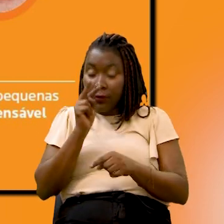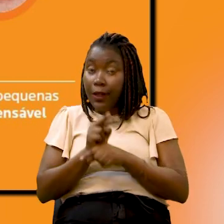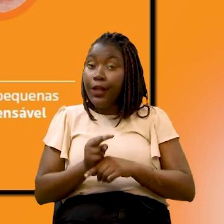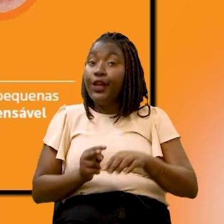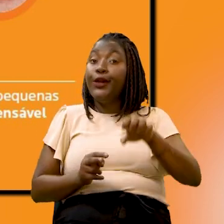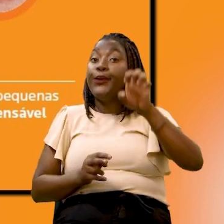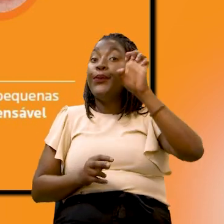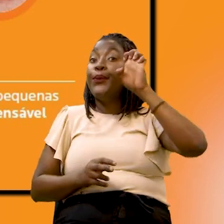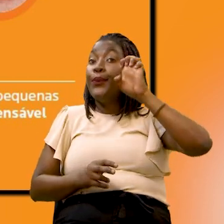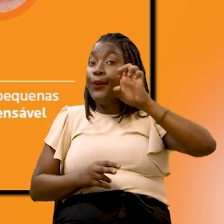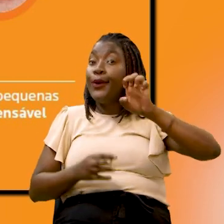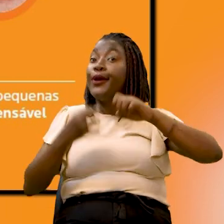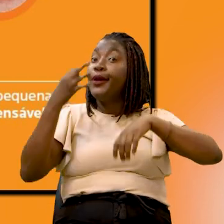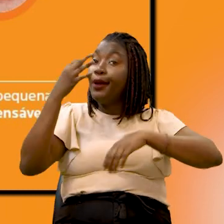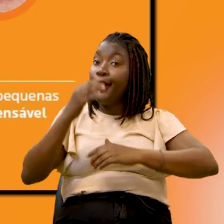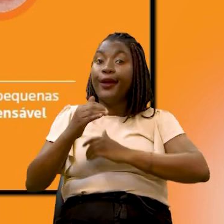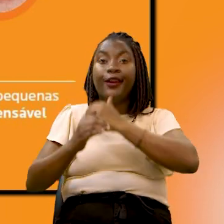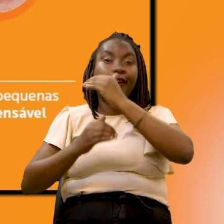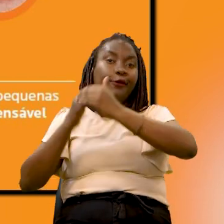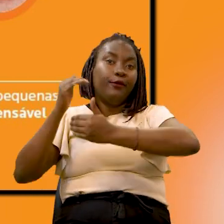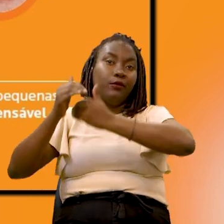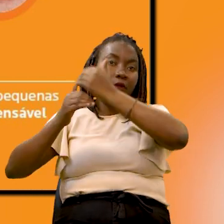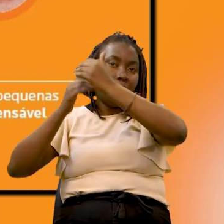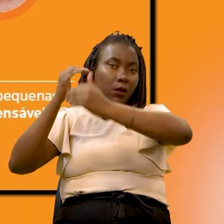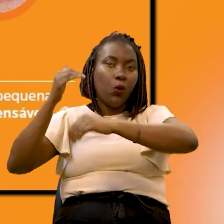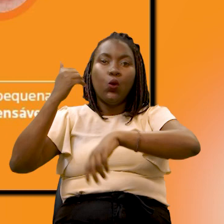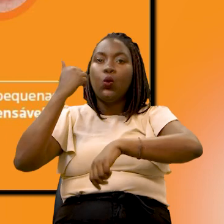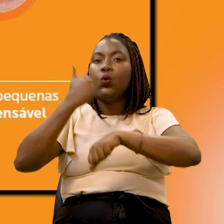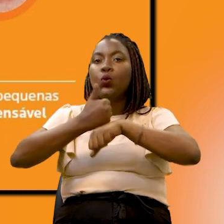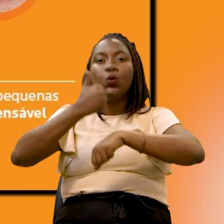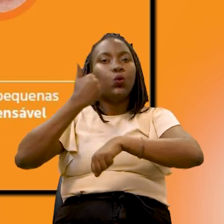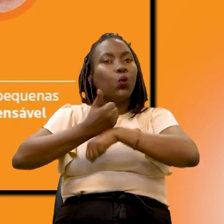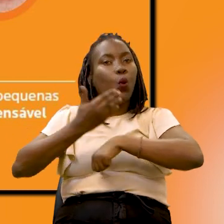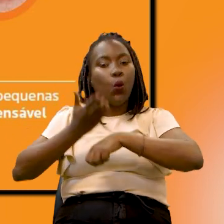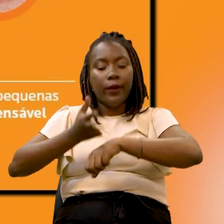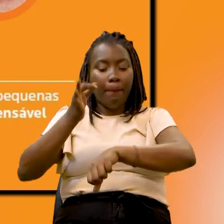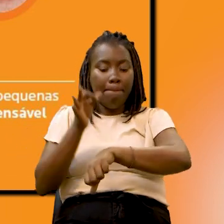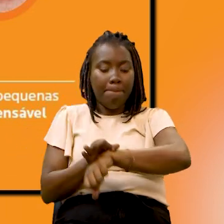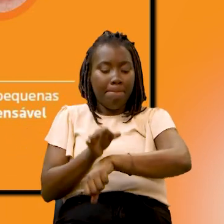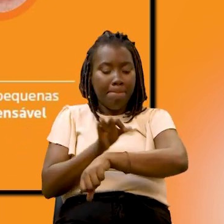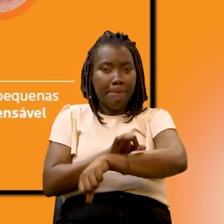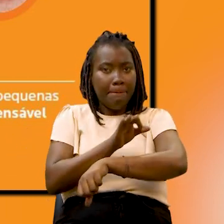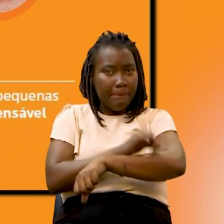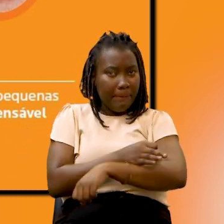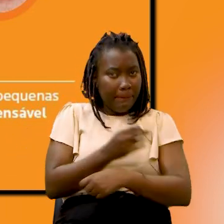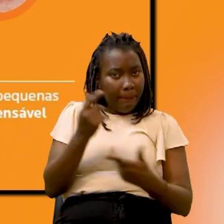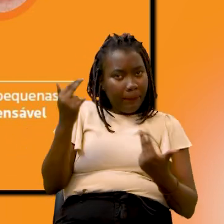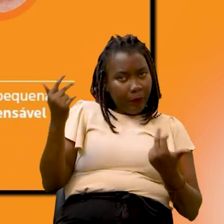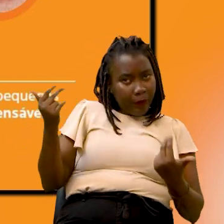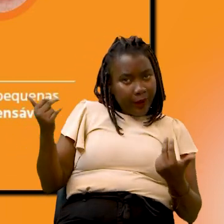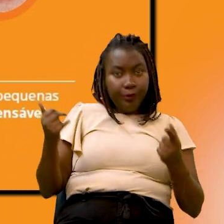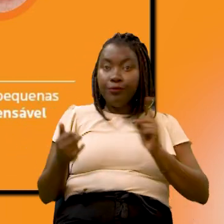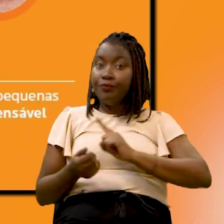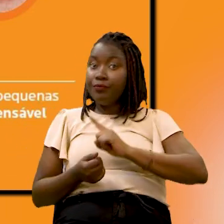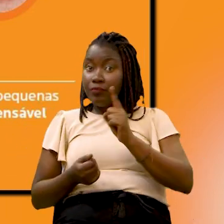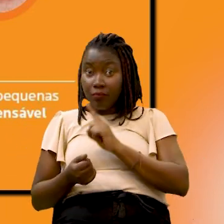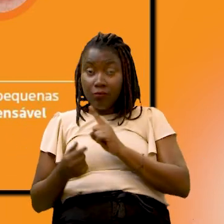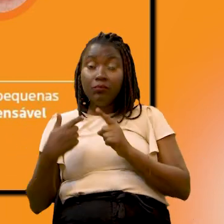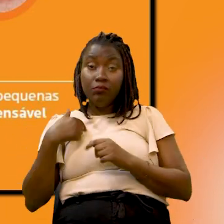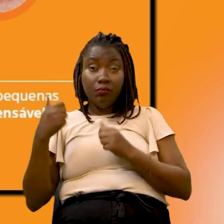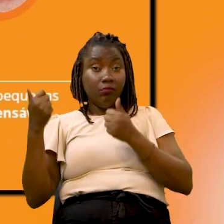uma vigilância. E o E é justamente de evolução. Toda pinta com